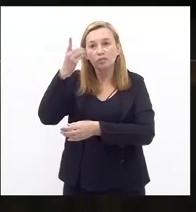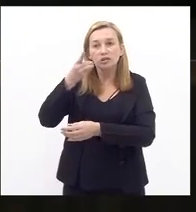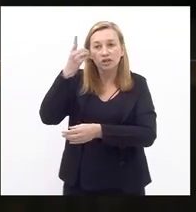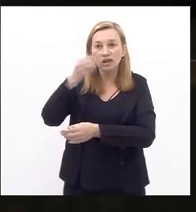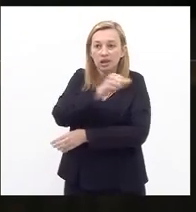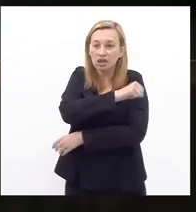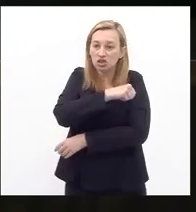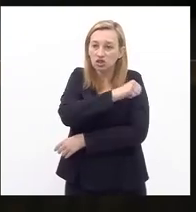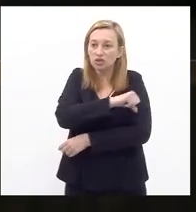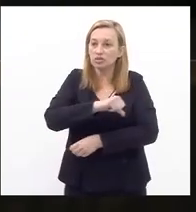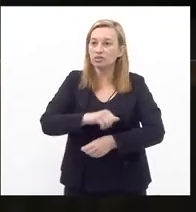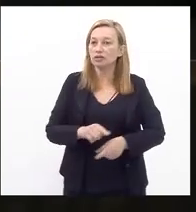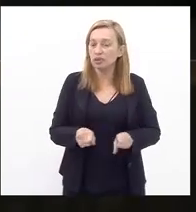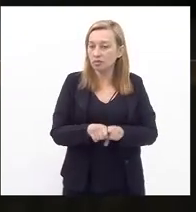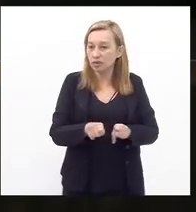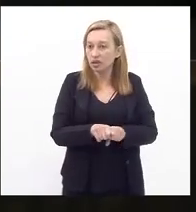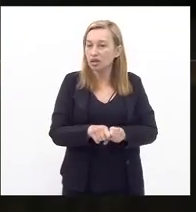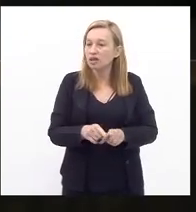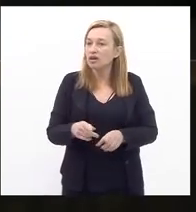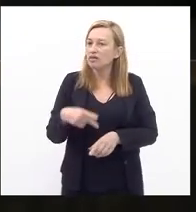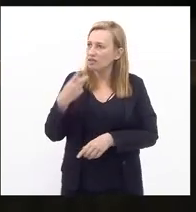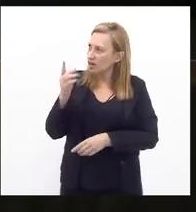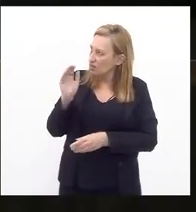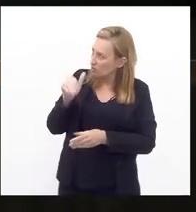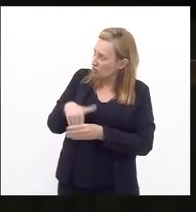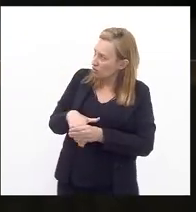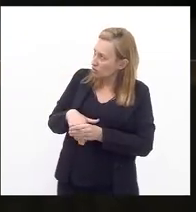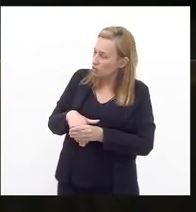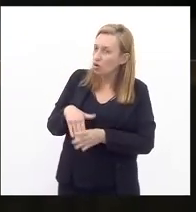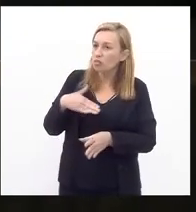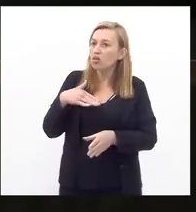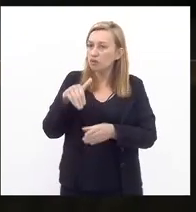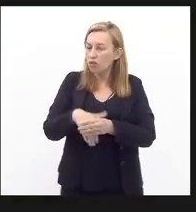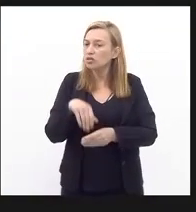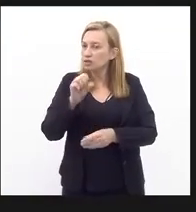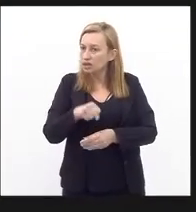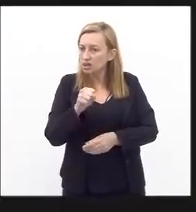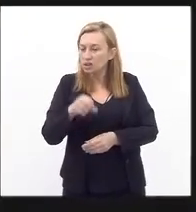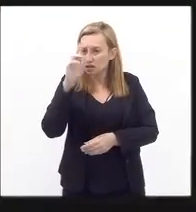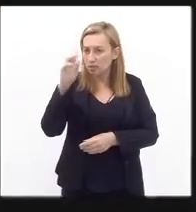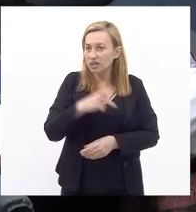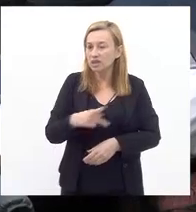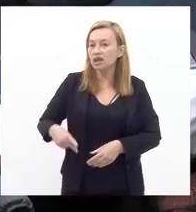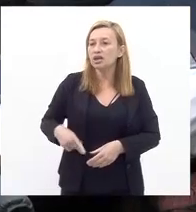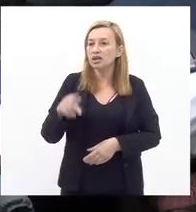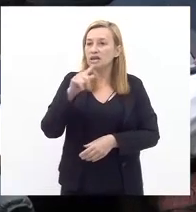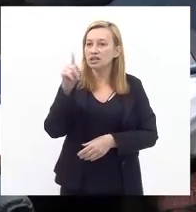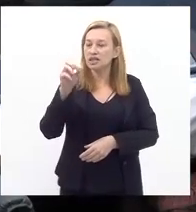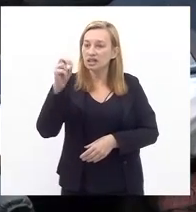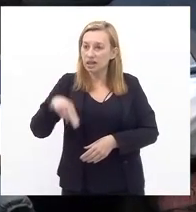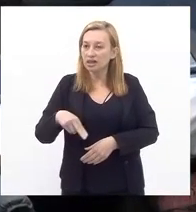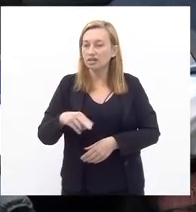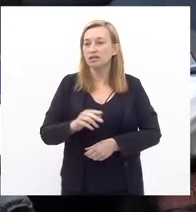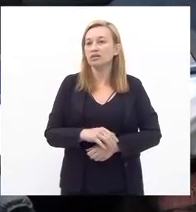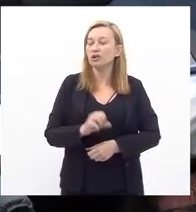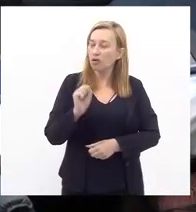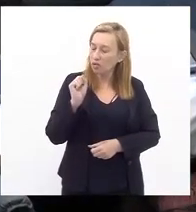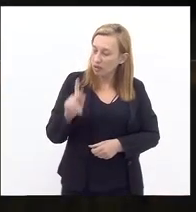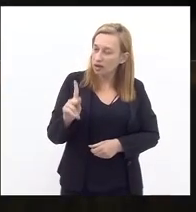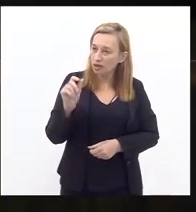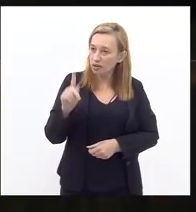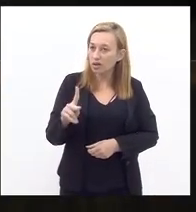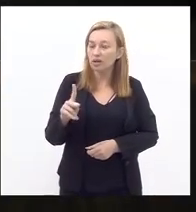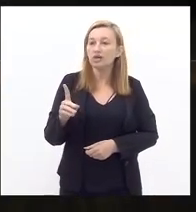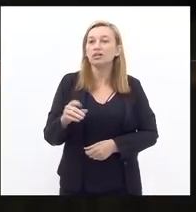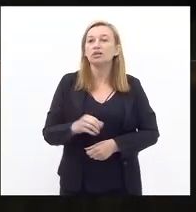Regiane quer teclar em forma favorável Ok então favorável Ok